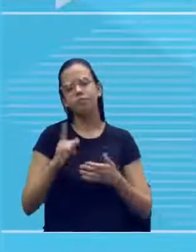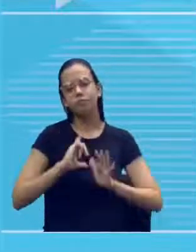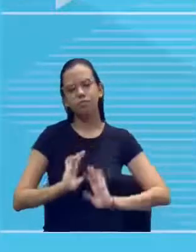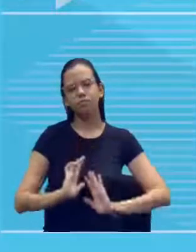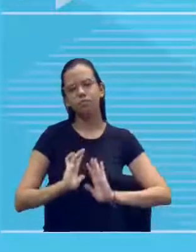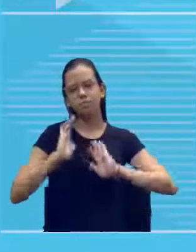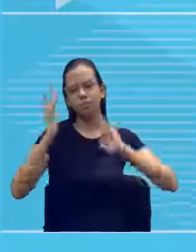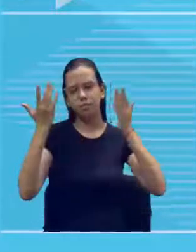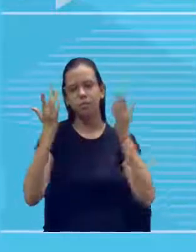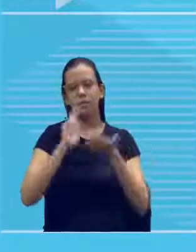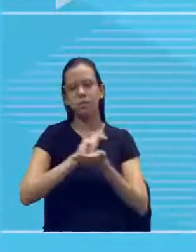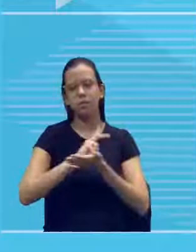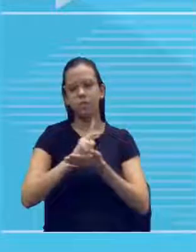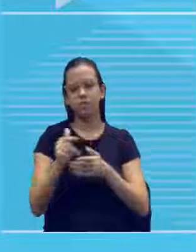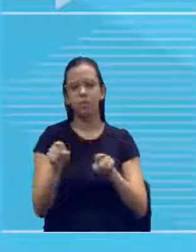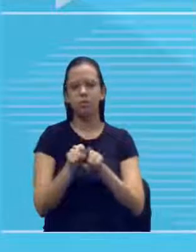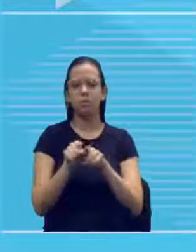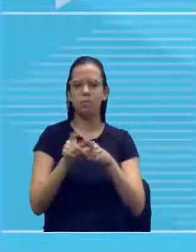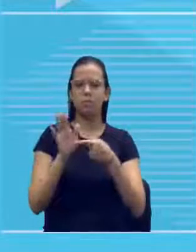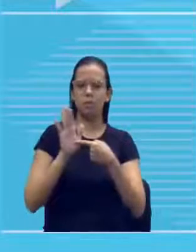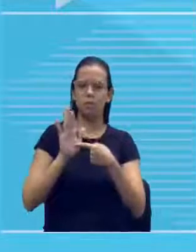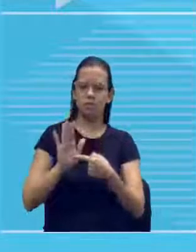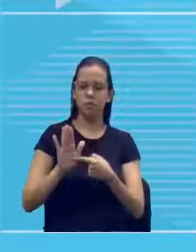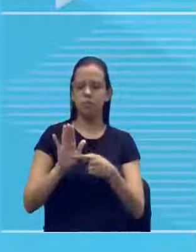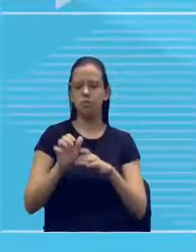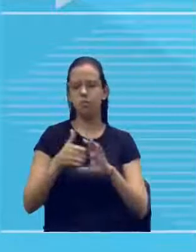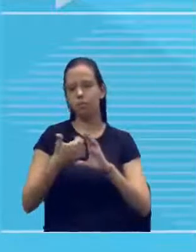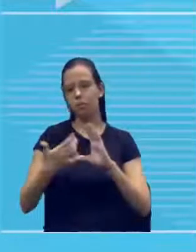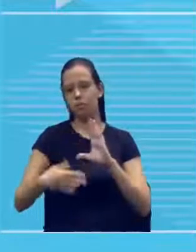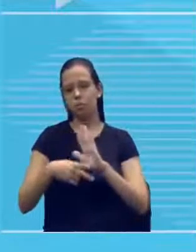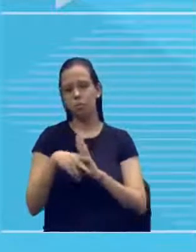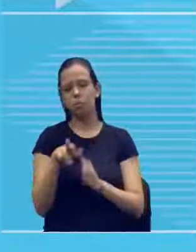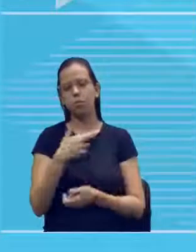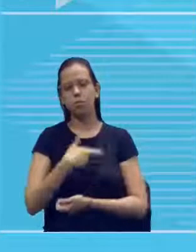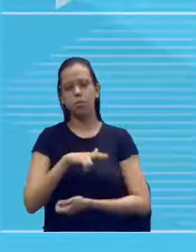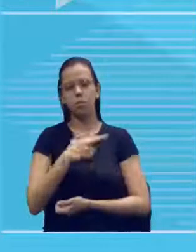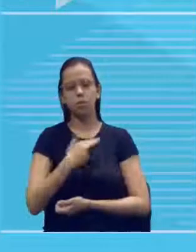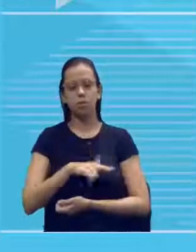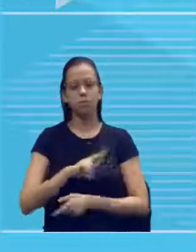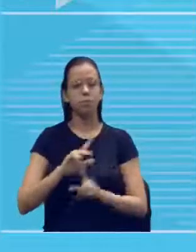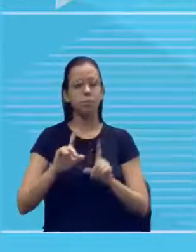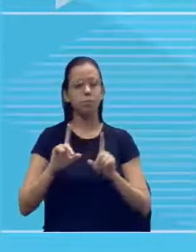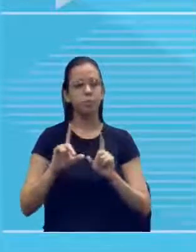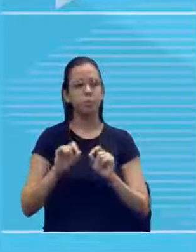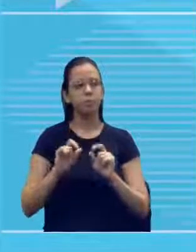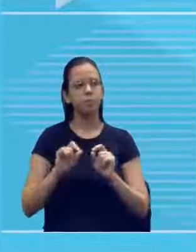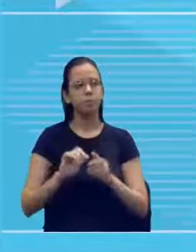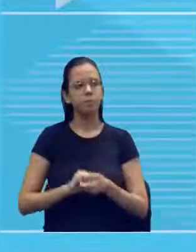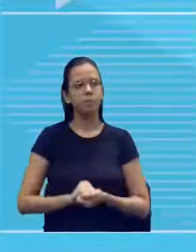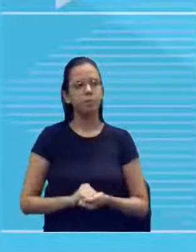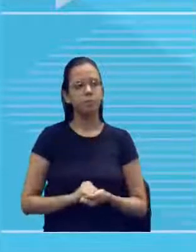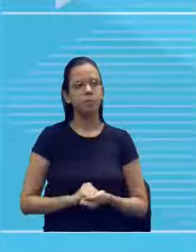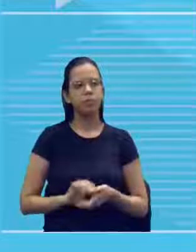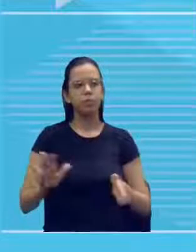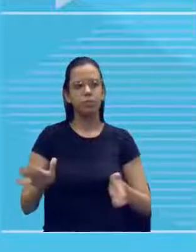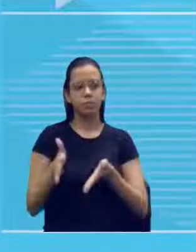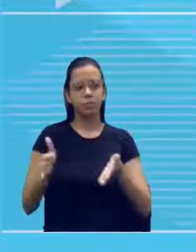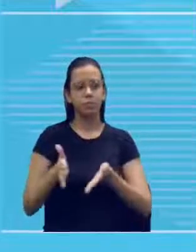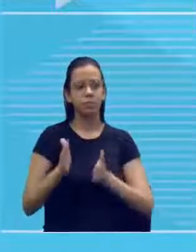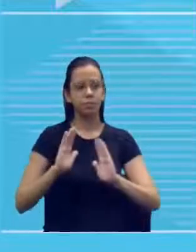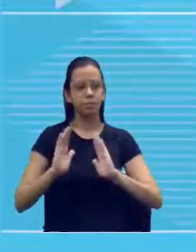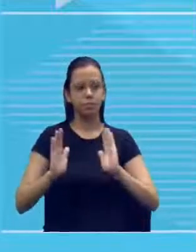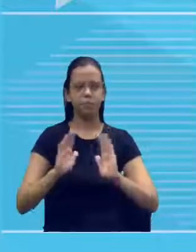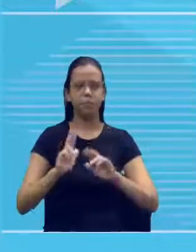os festejos, as apresentações com esse teor religioso que foi promovido nesse período da